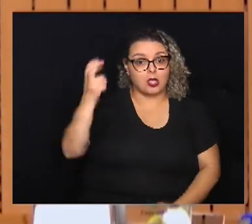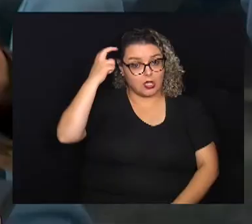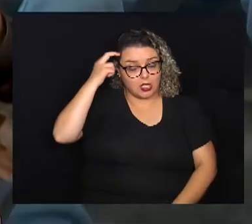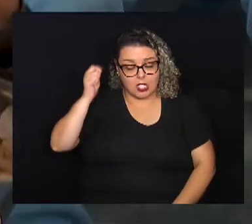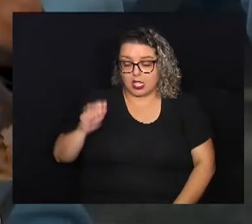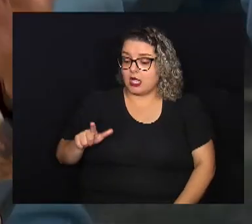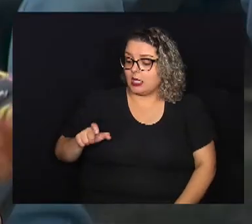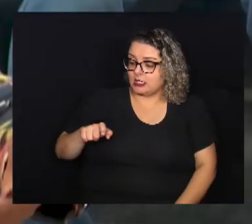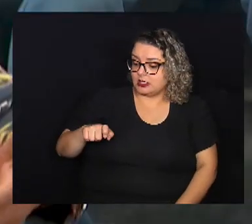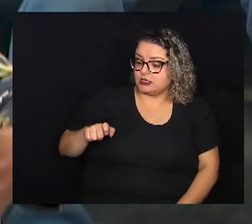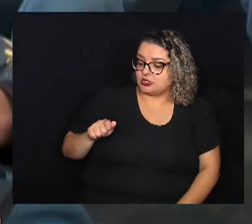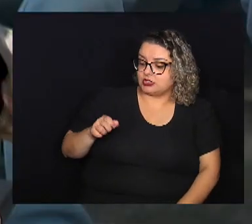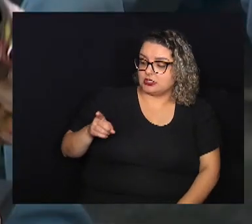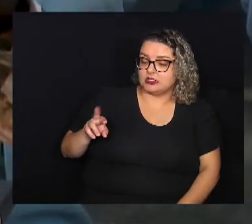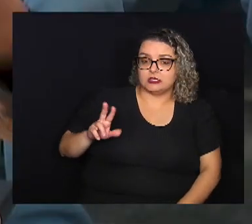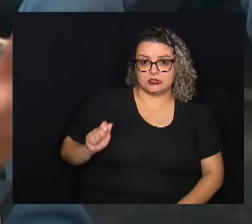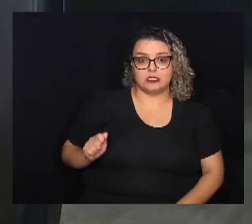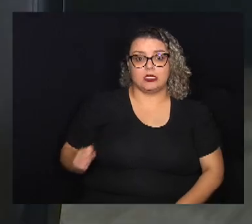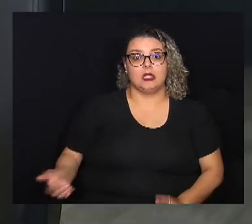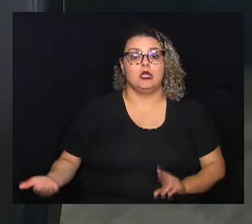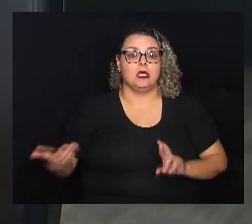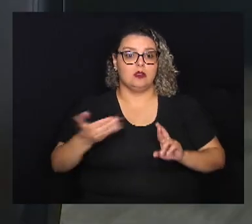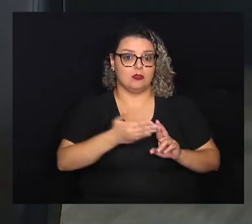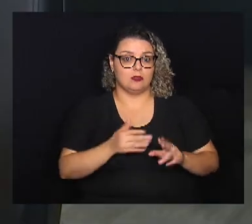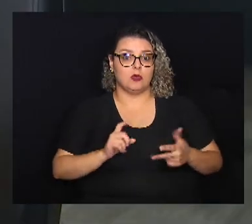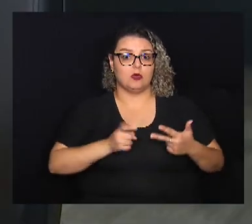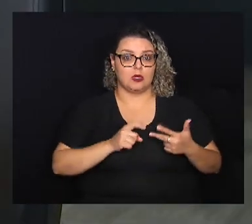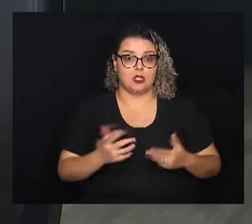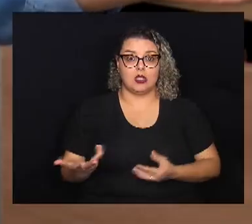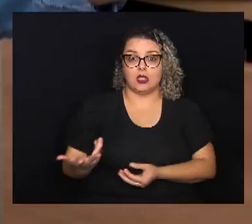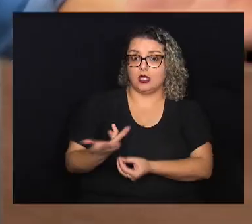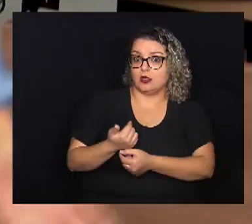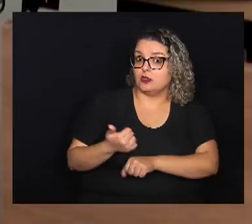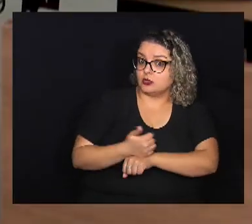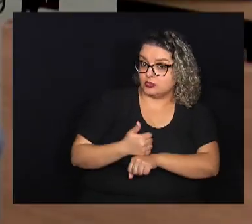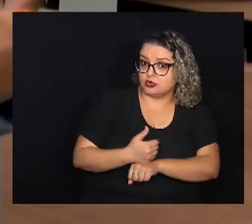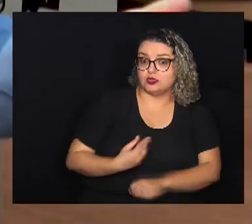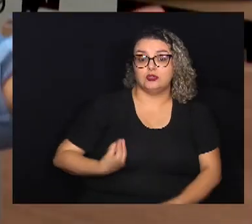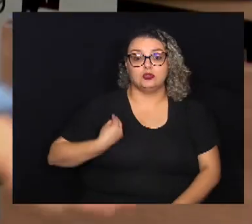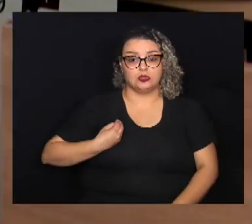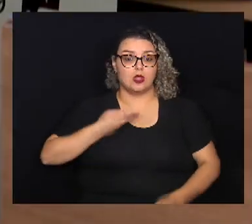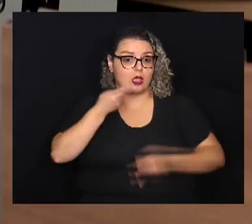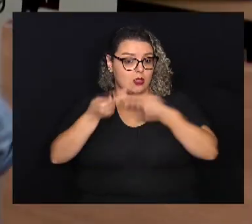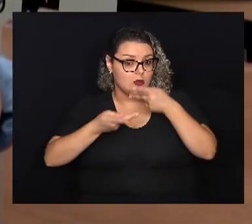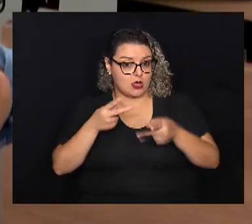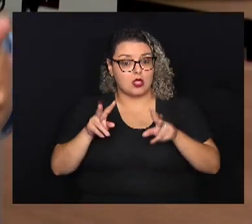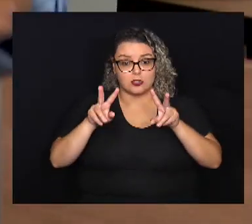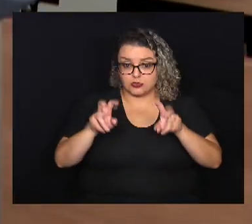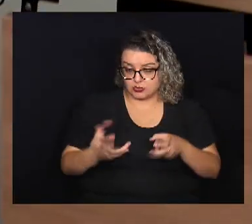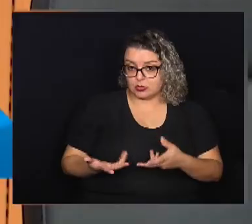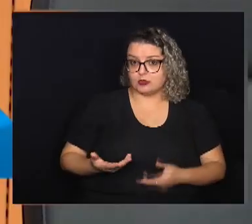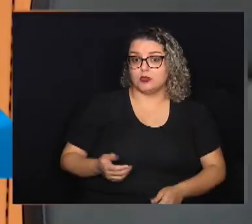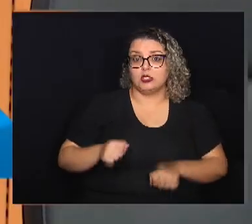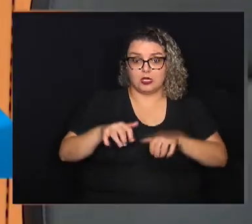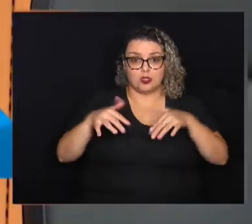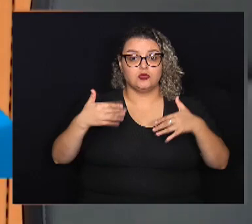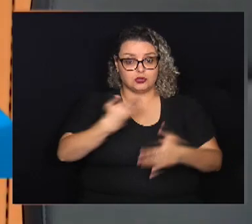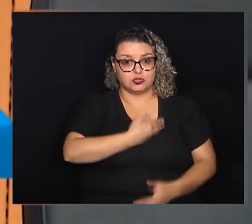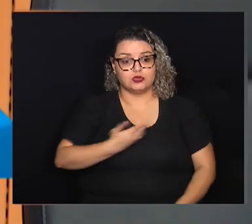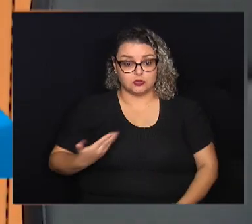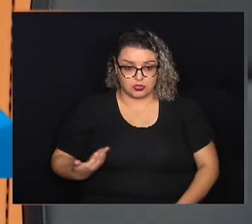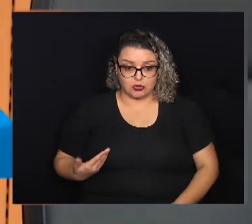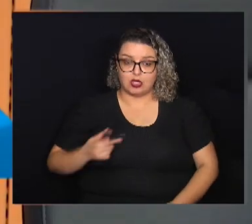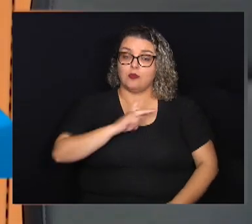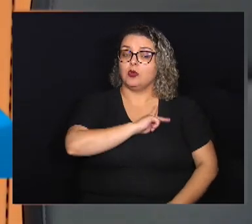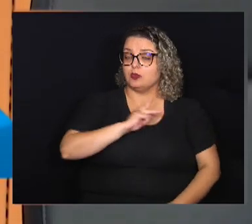Caprioli representou o executivo artistas estiveram no plenário falaram sobre o tema durante a audiência pública que foi